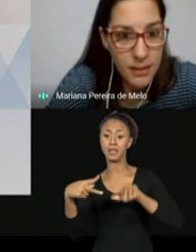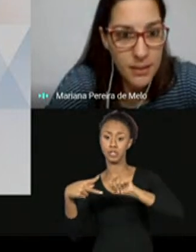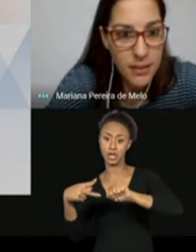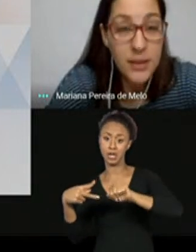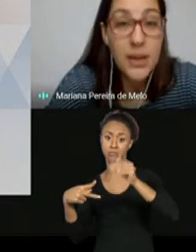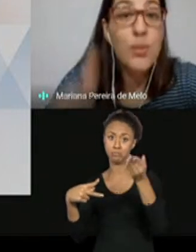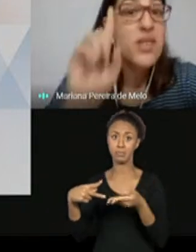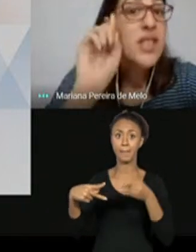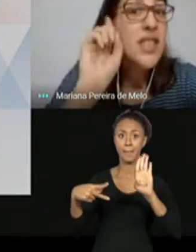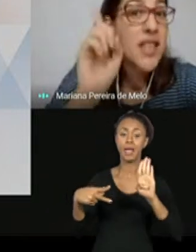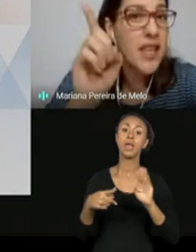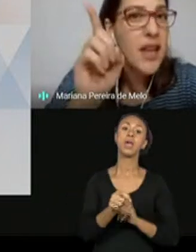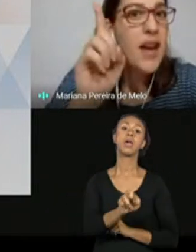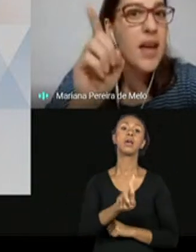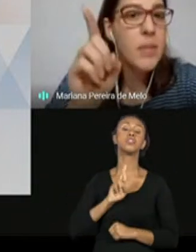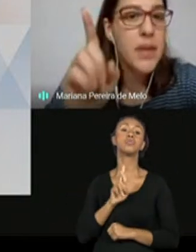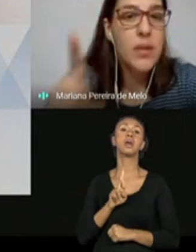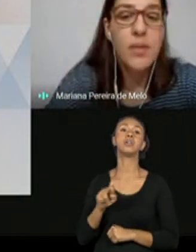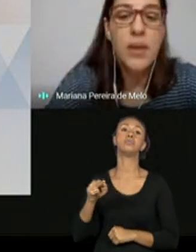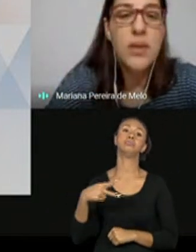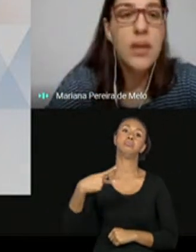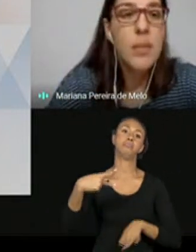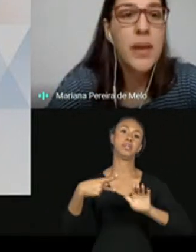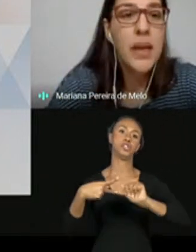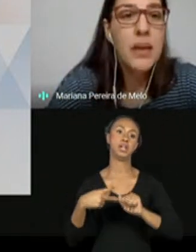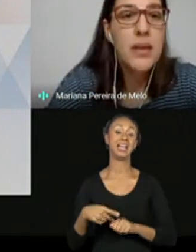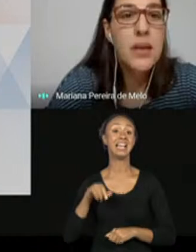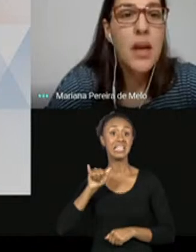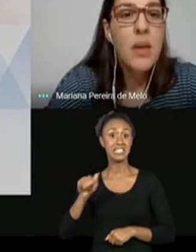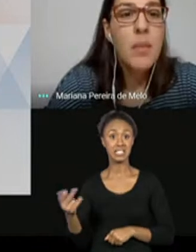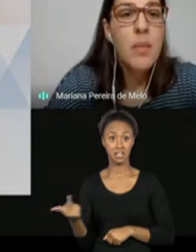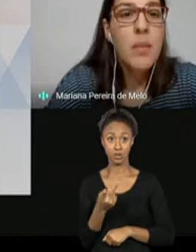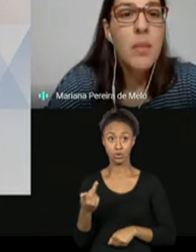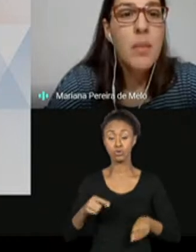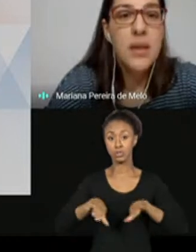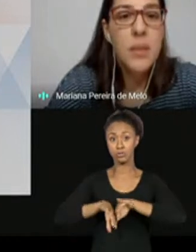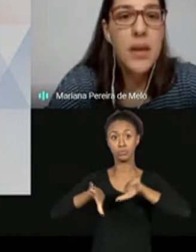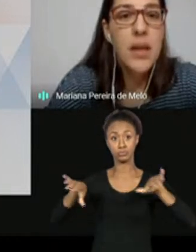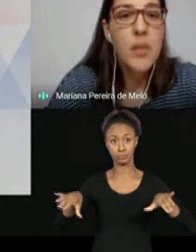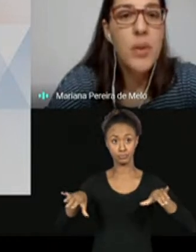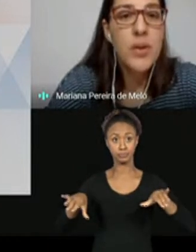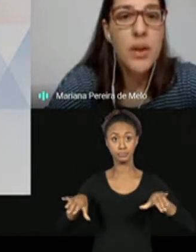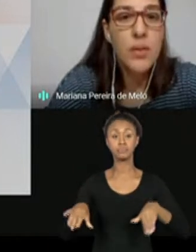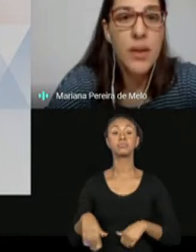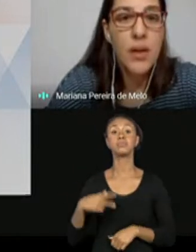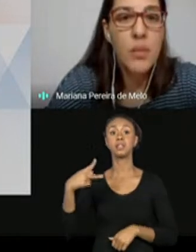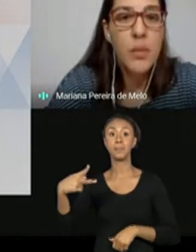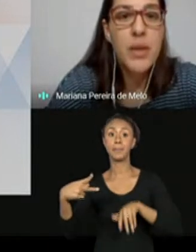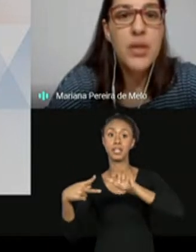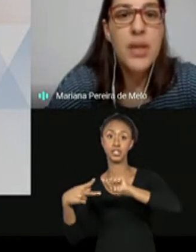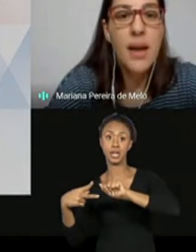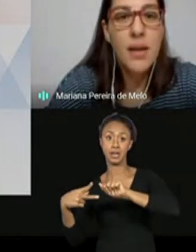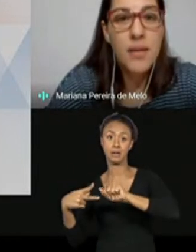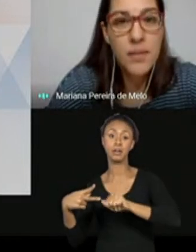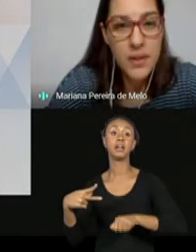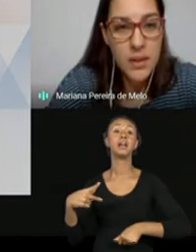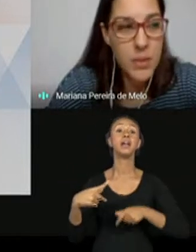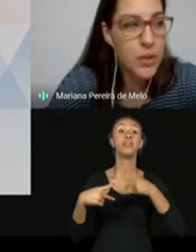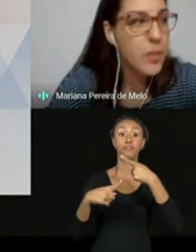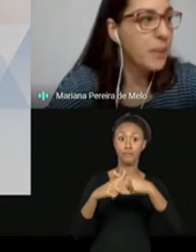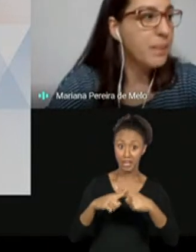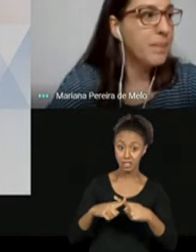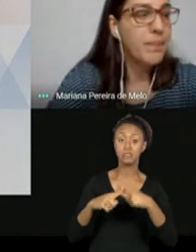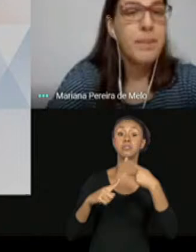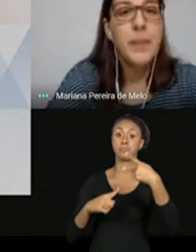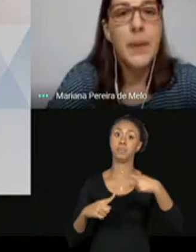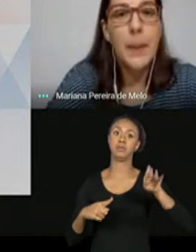A. Então, se A e B são eventos independentes, P de A inter B eu posso calcular como P de A vezes P